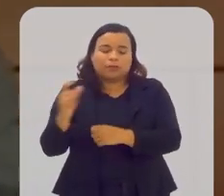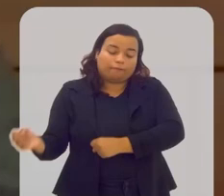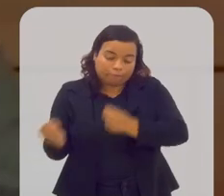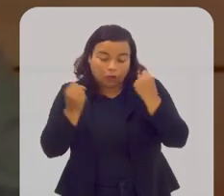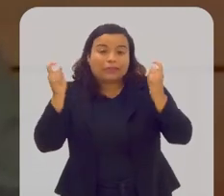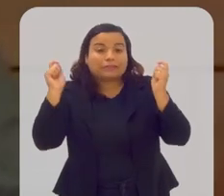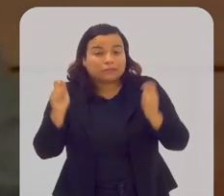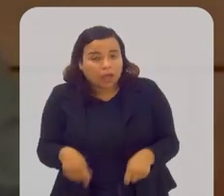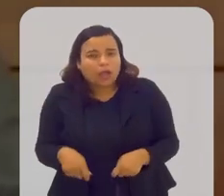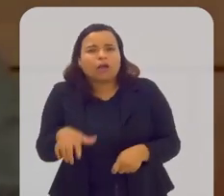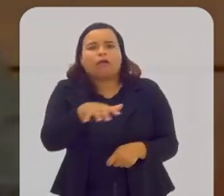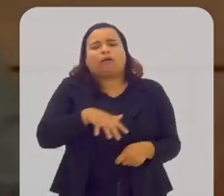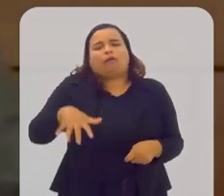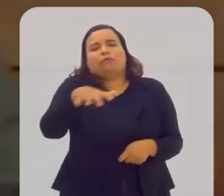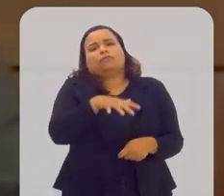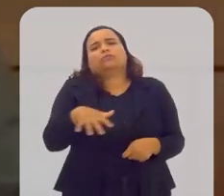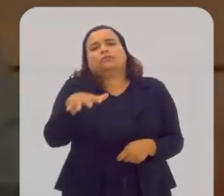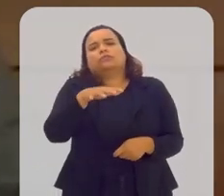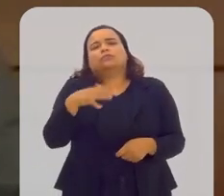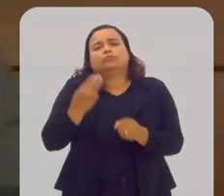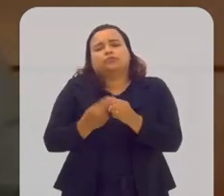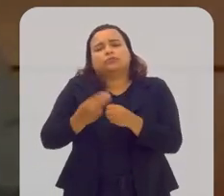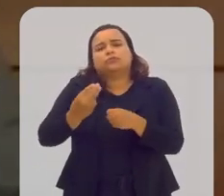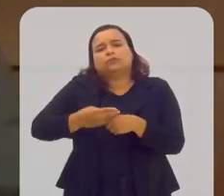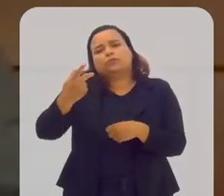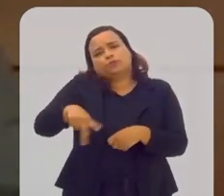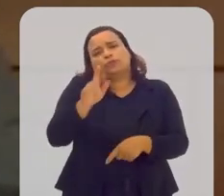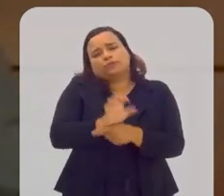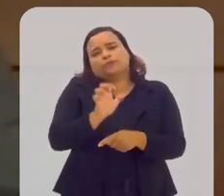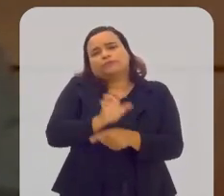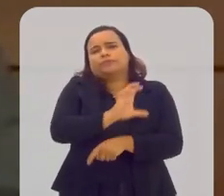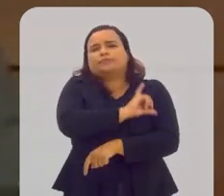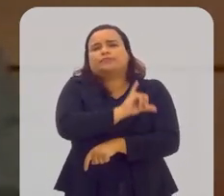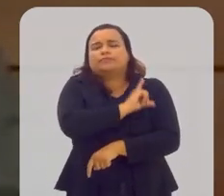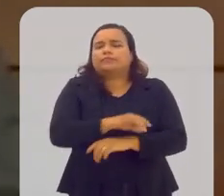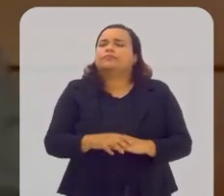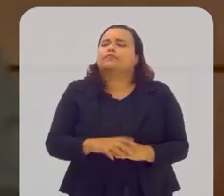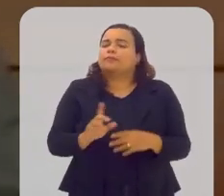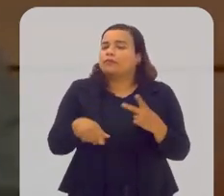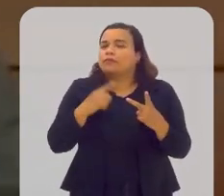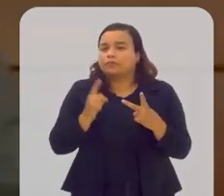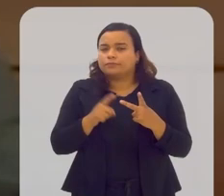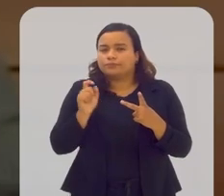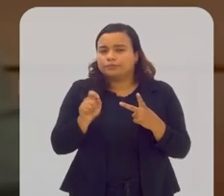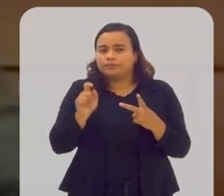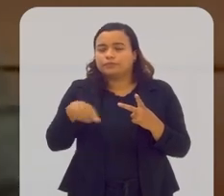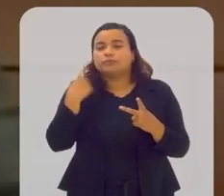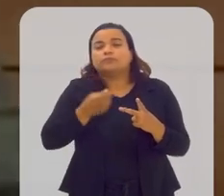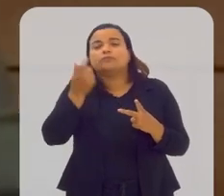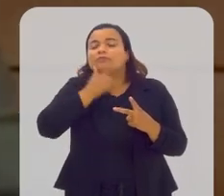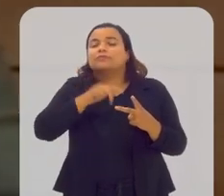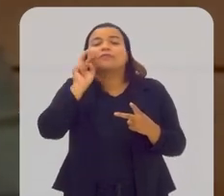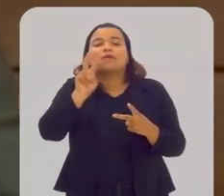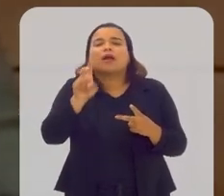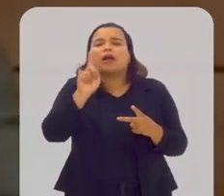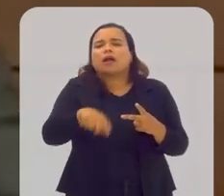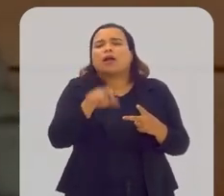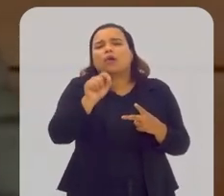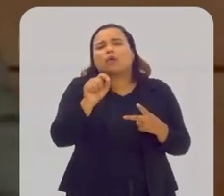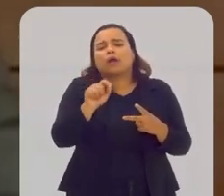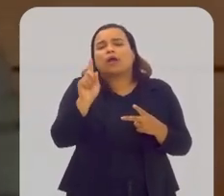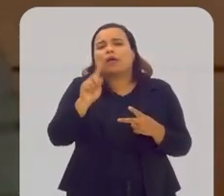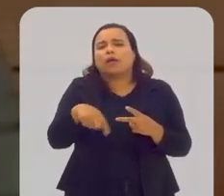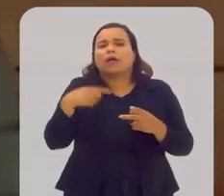e que a gente consegue fortalecer no âmbito dos nossos municípios aqui no Estado do Rio de Janeiro. Segundo, é aquilo que a gente não